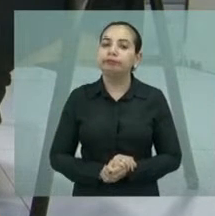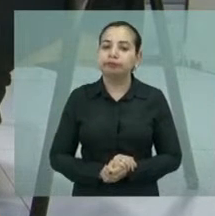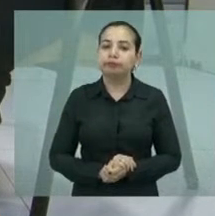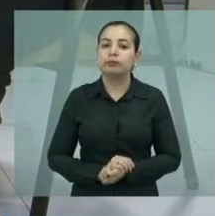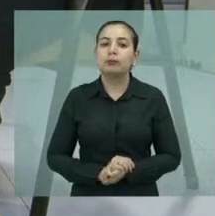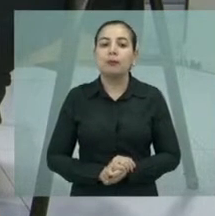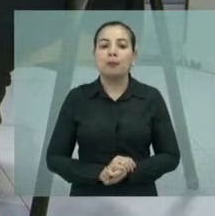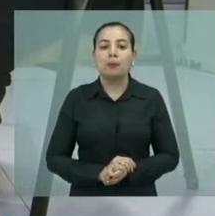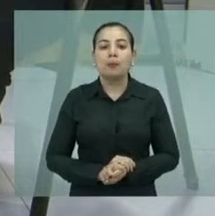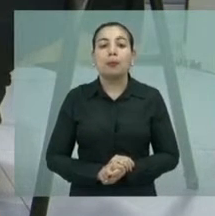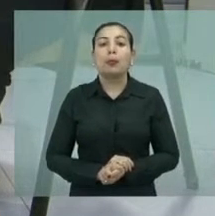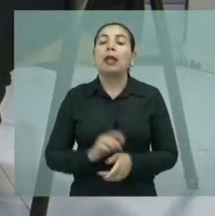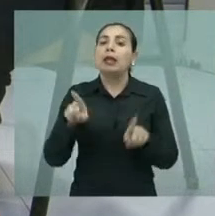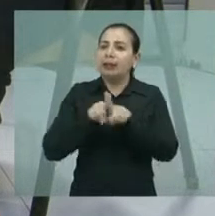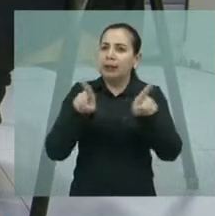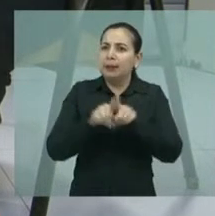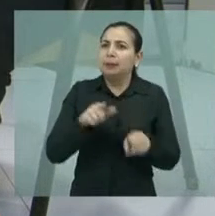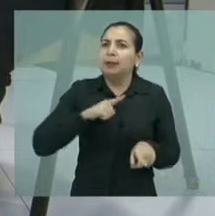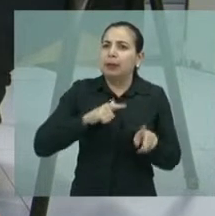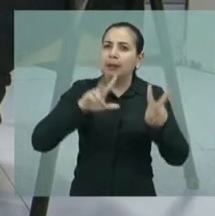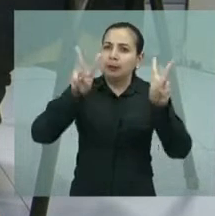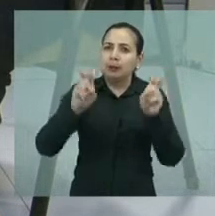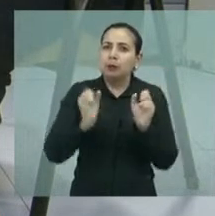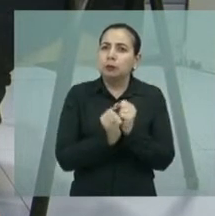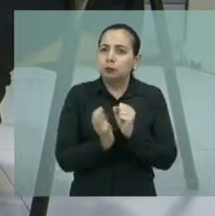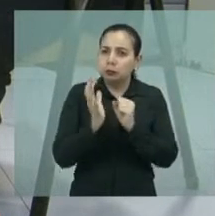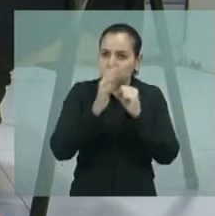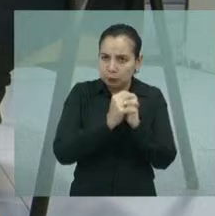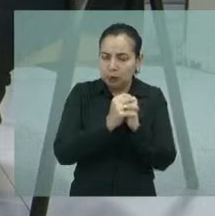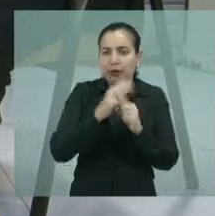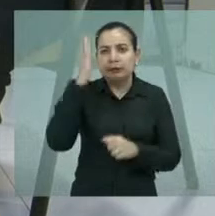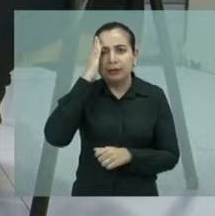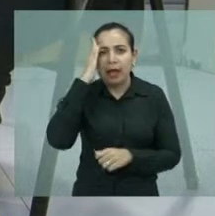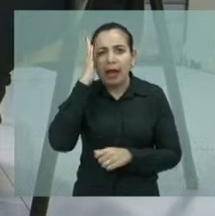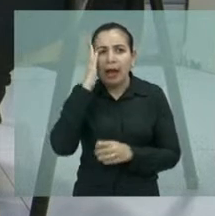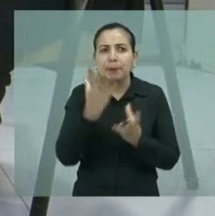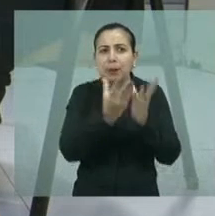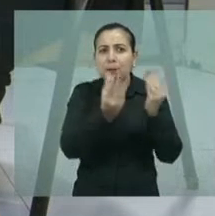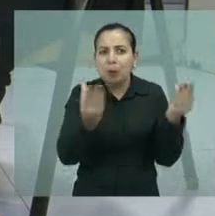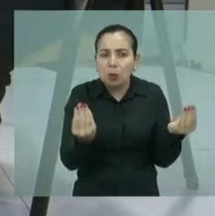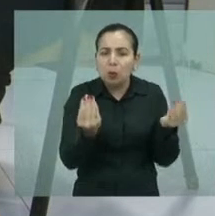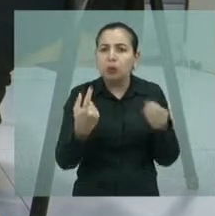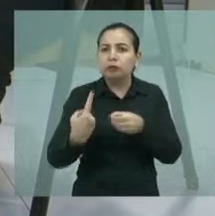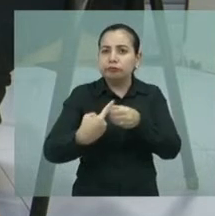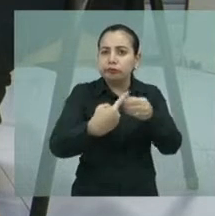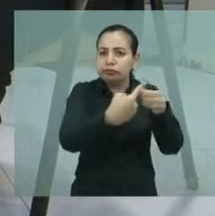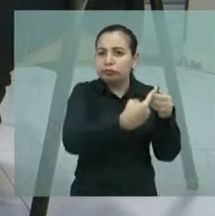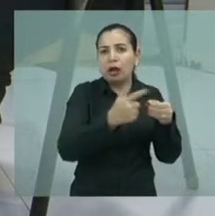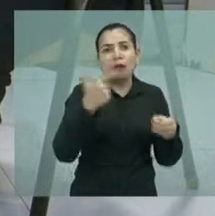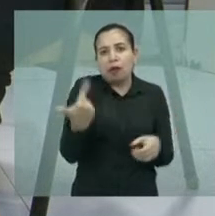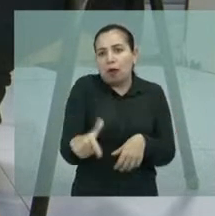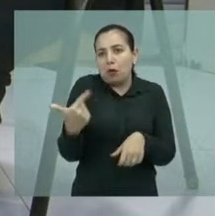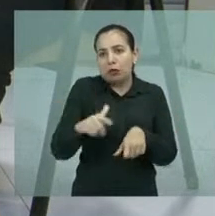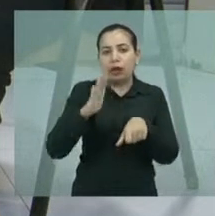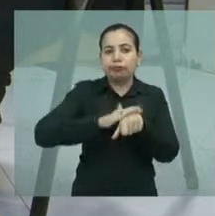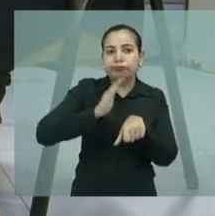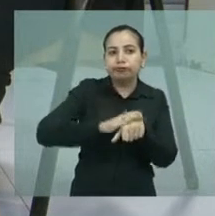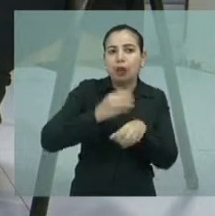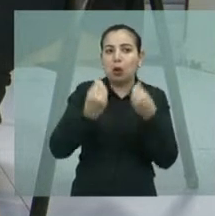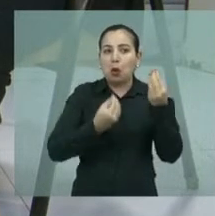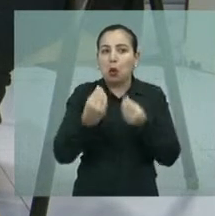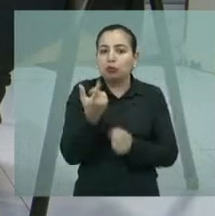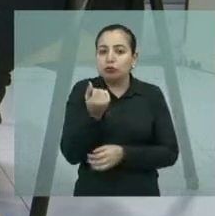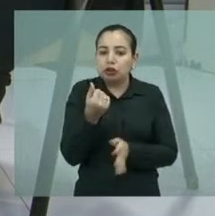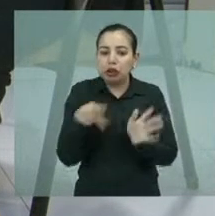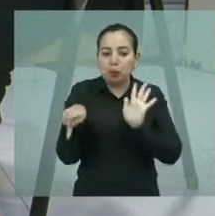a questão da sustentabilidade, né? A gente sabe que muitos municípios, eles não têm uma autonomia própria financeira, né?